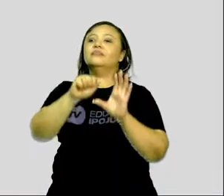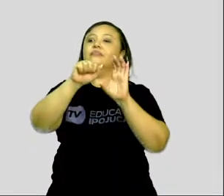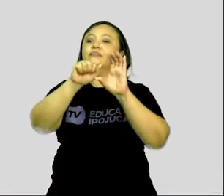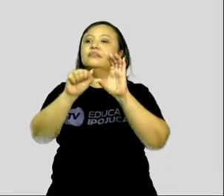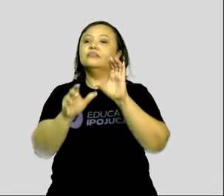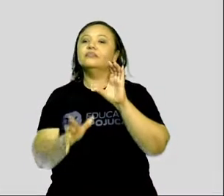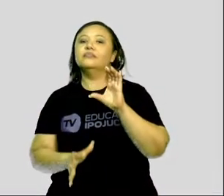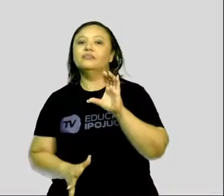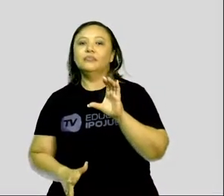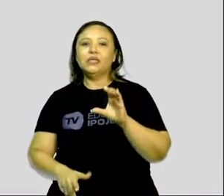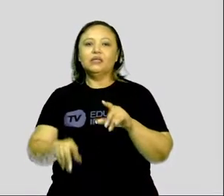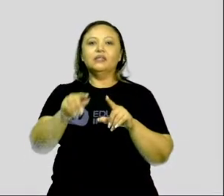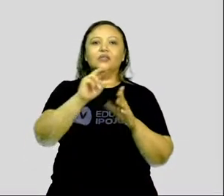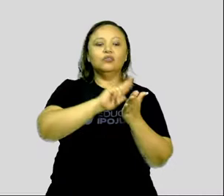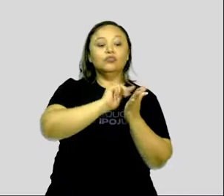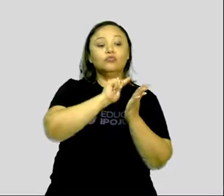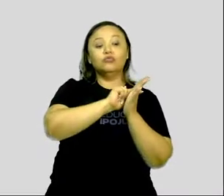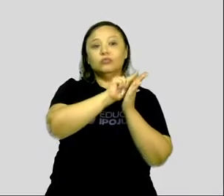Características do melodrama.